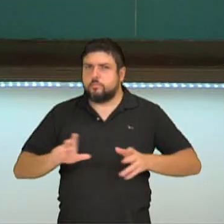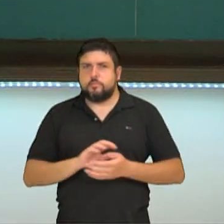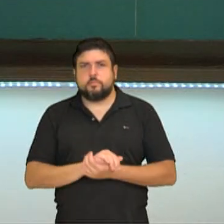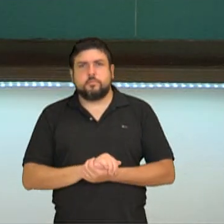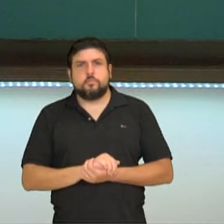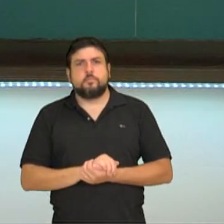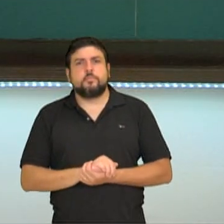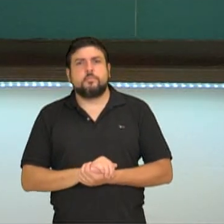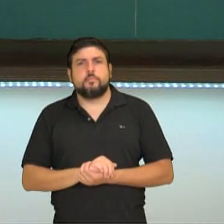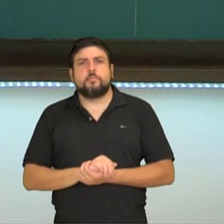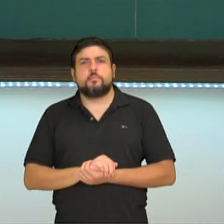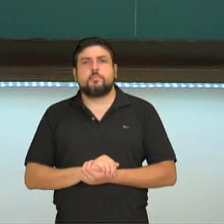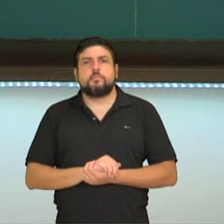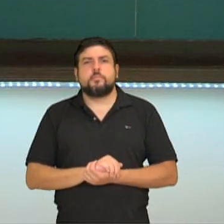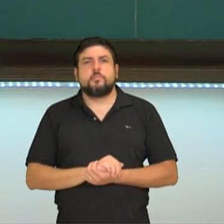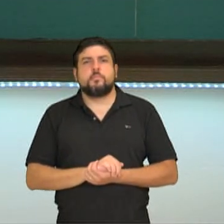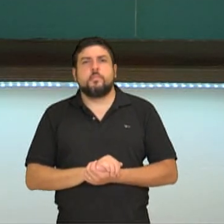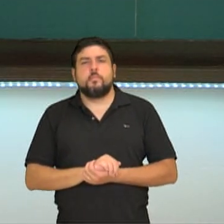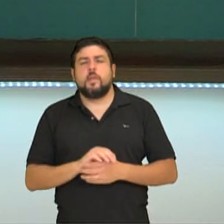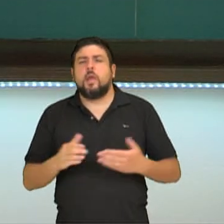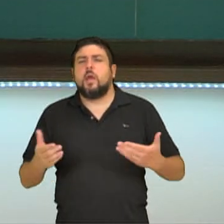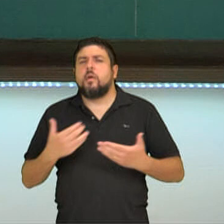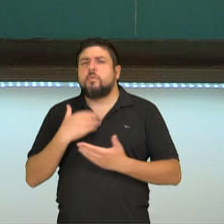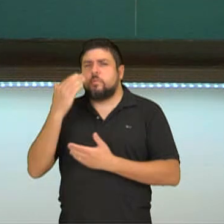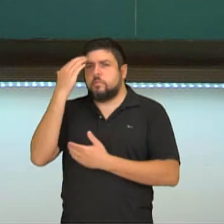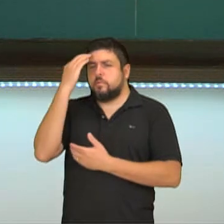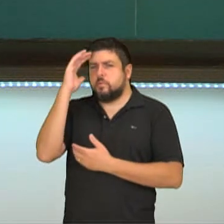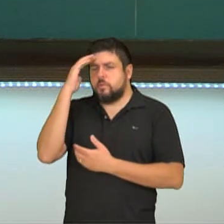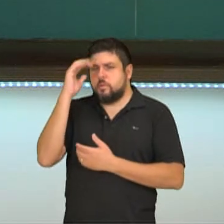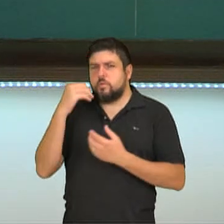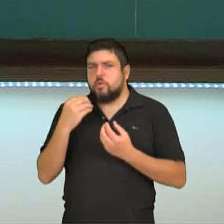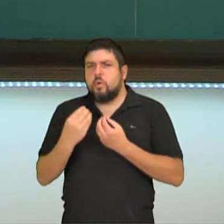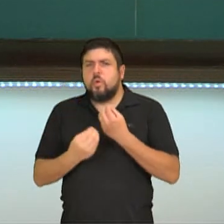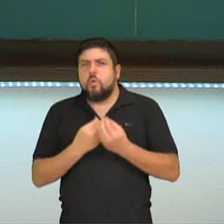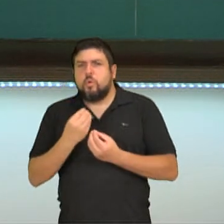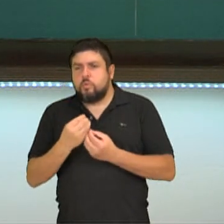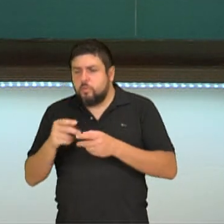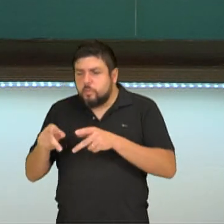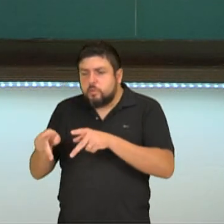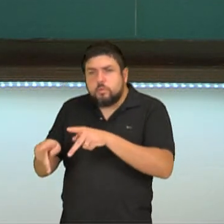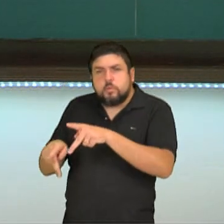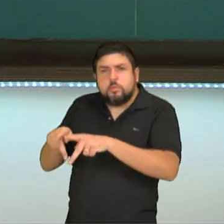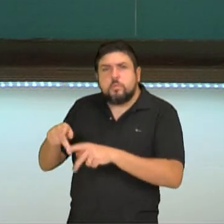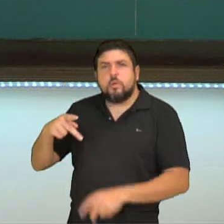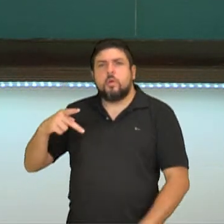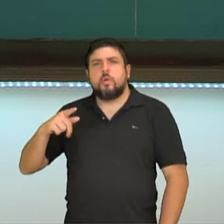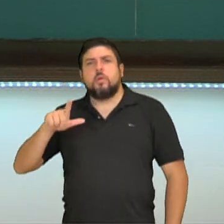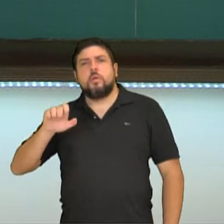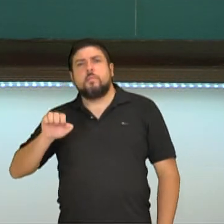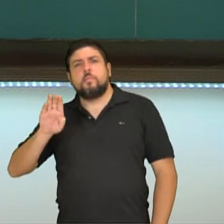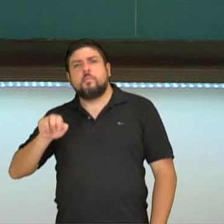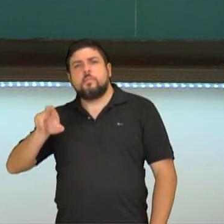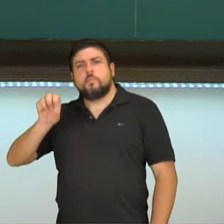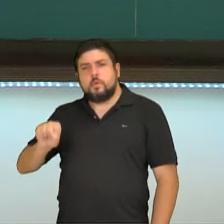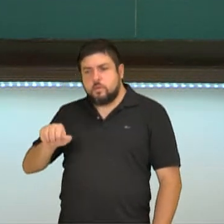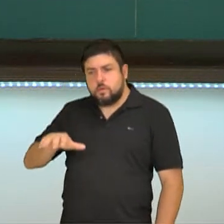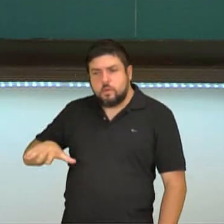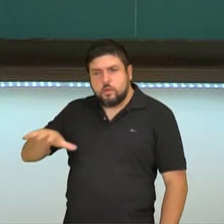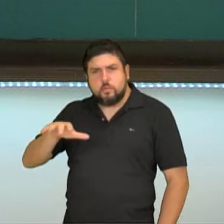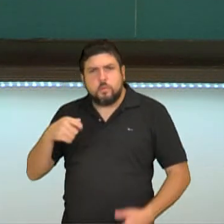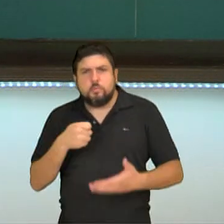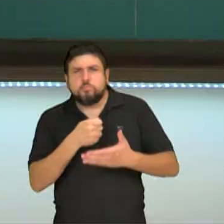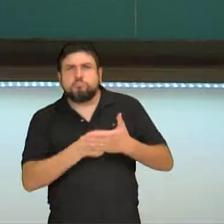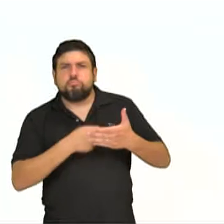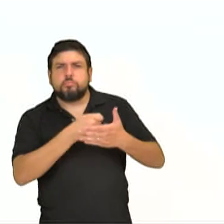E agora, pessoal, vamos entender a questão dos plebeus reivindicar os seus direitos durante este